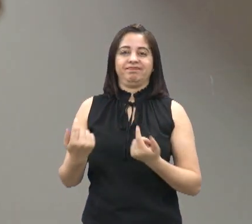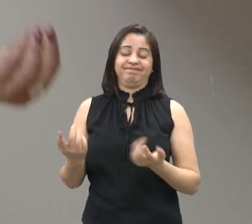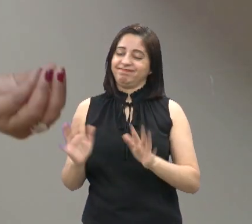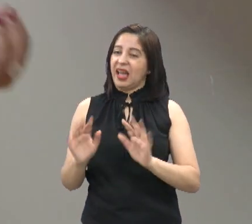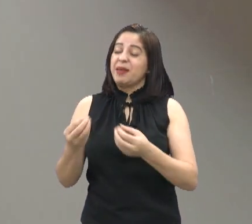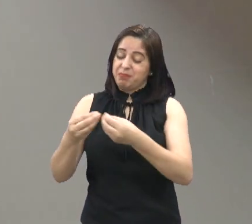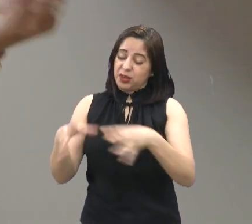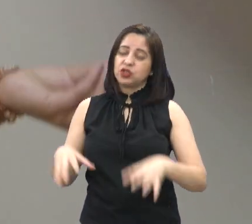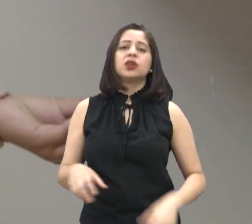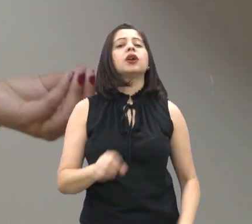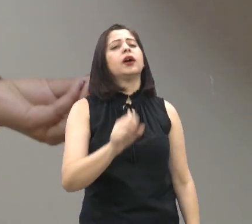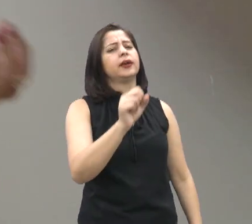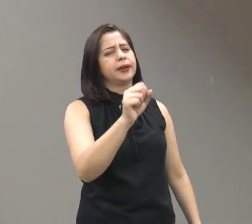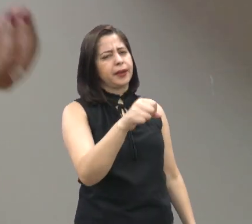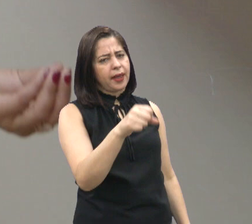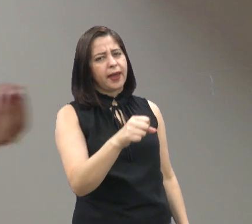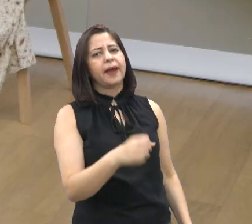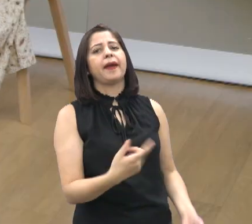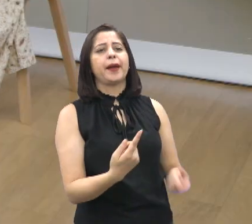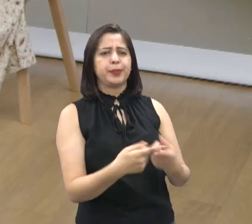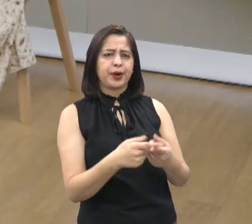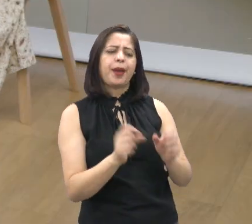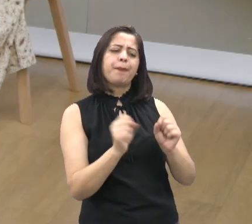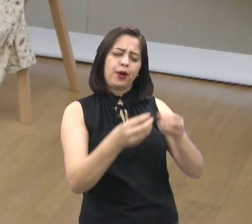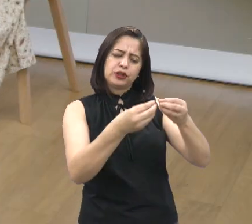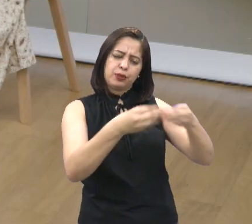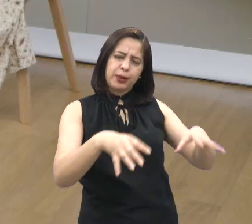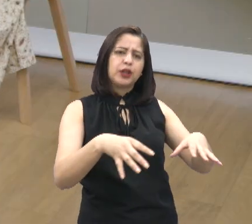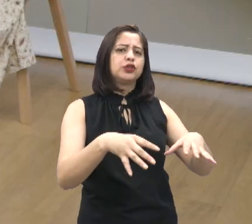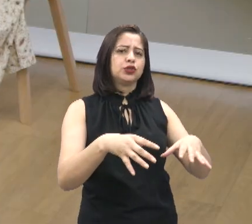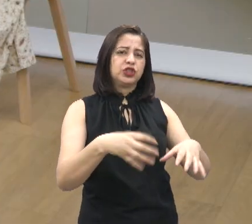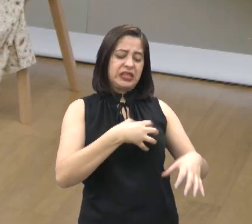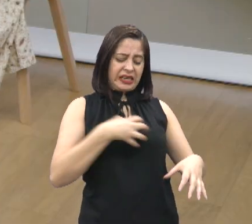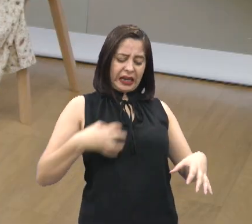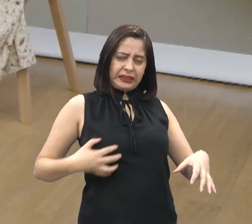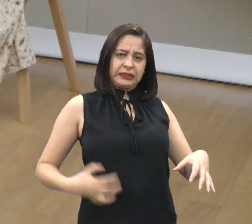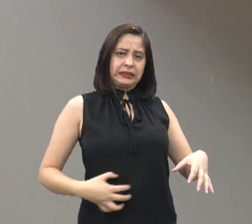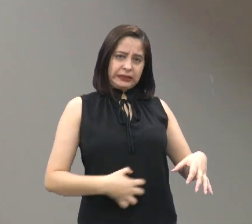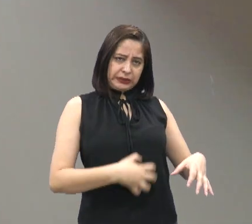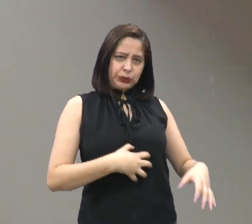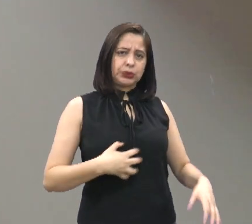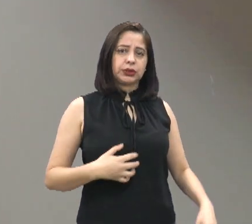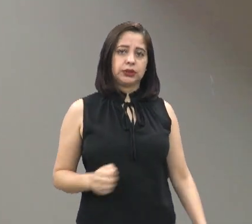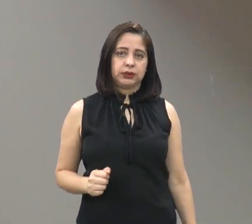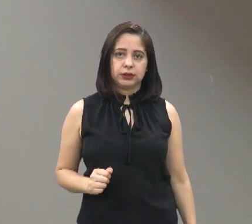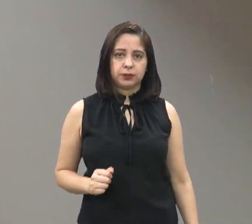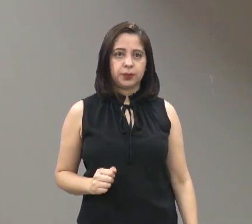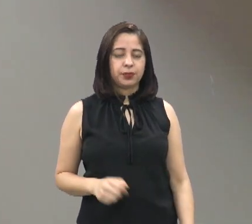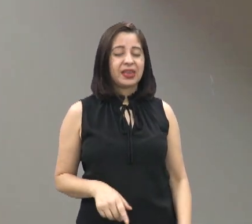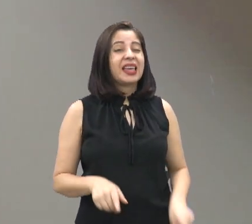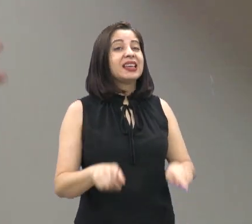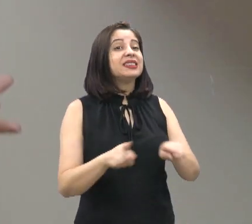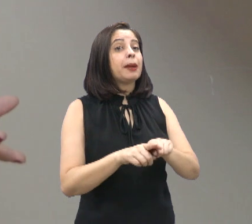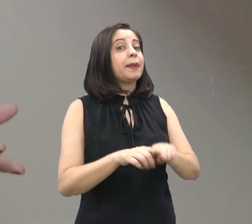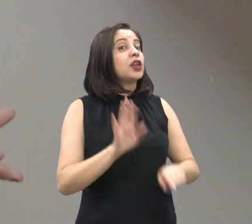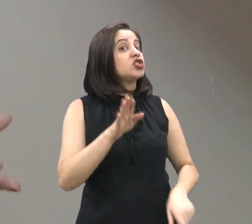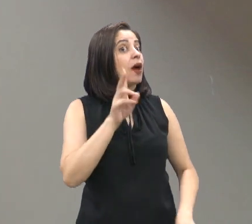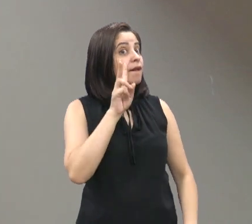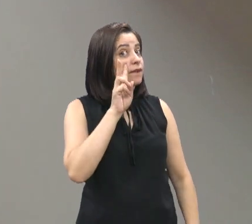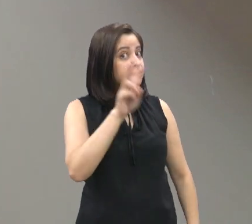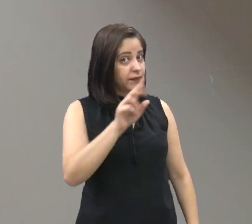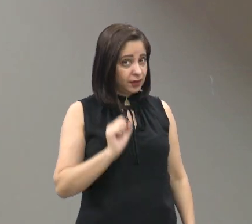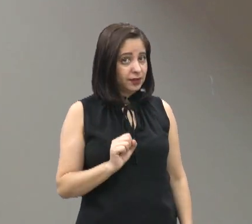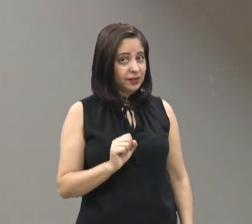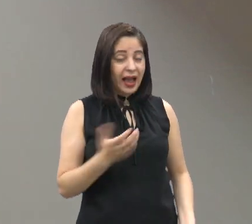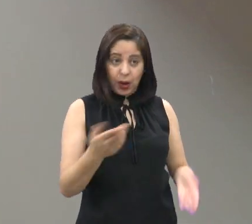acaba causando algum outro problema, prejudicando outra área, né, doutora? Exatamente. E uma coisa muito comum que a gente escuta, aí é claro que eu quero esclarecer com